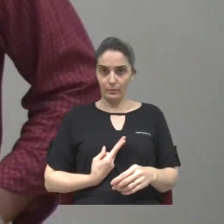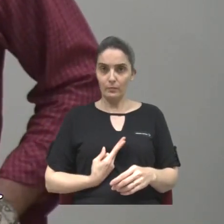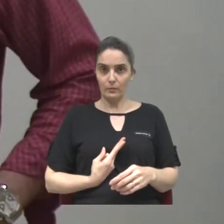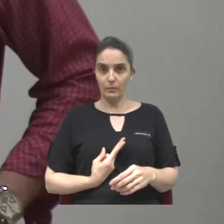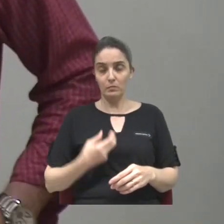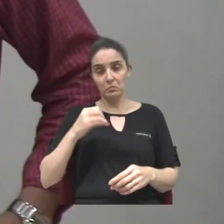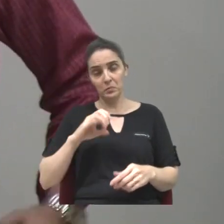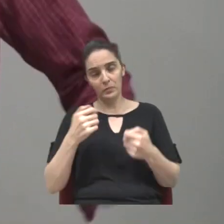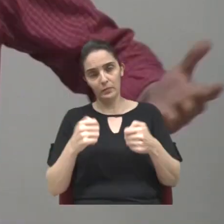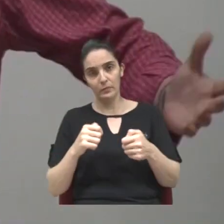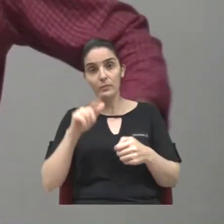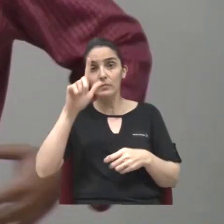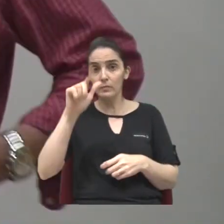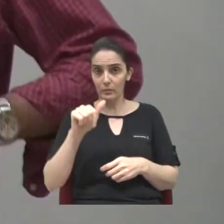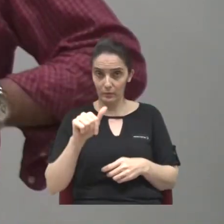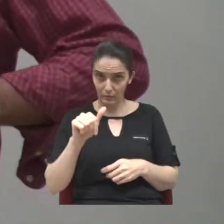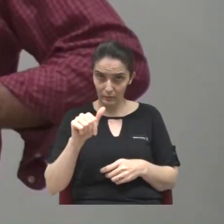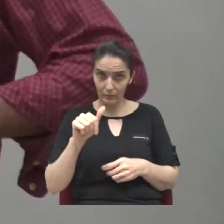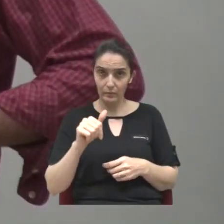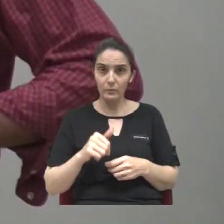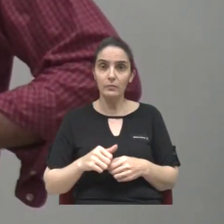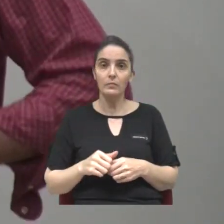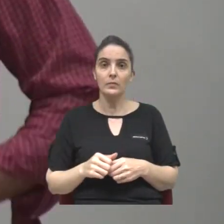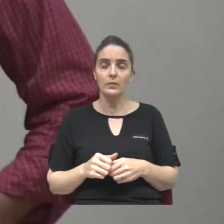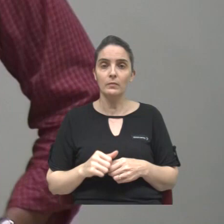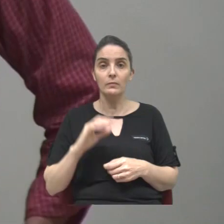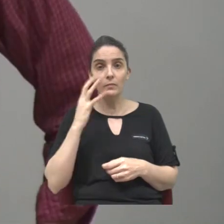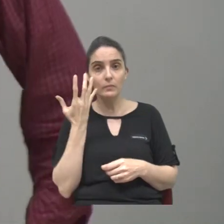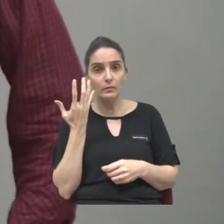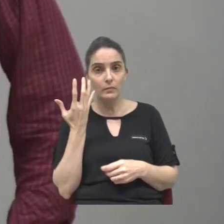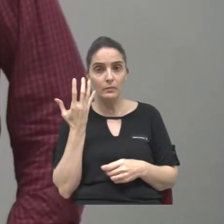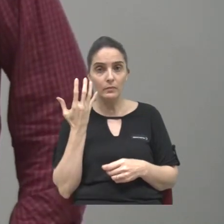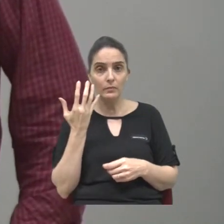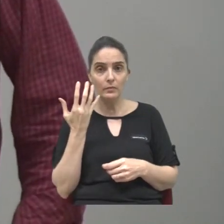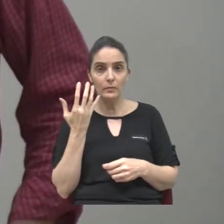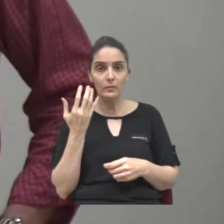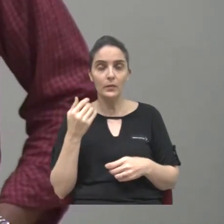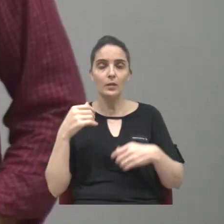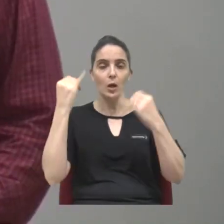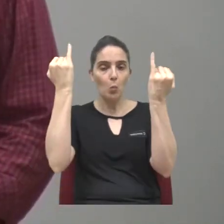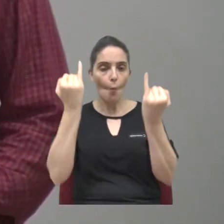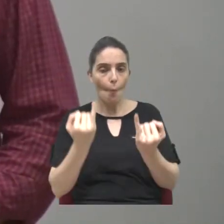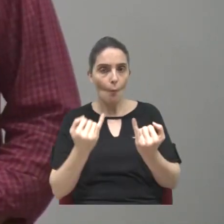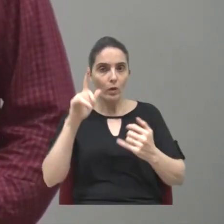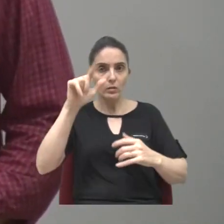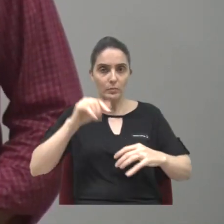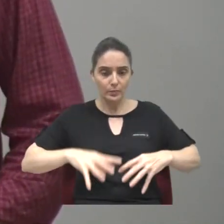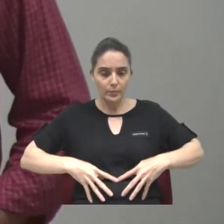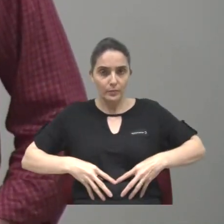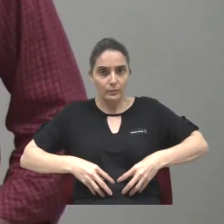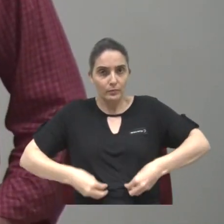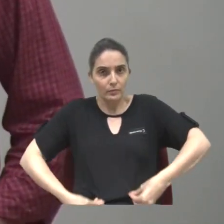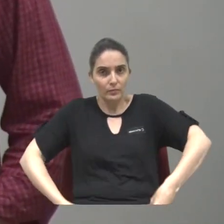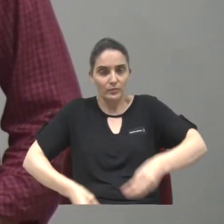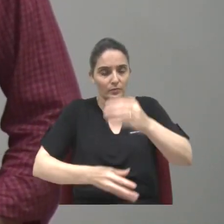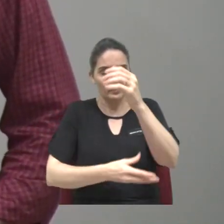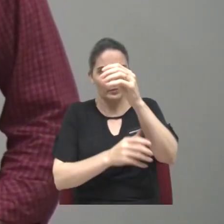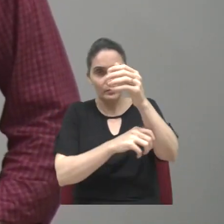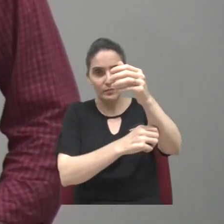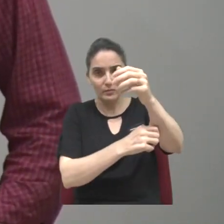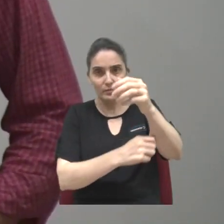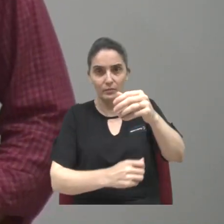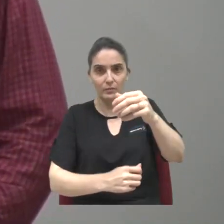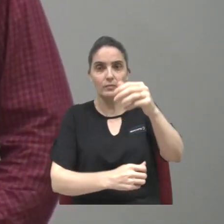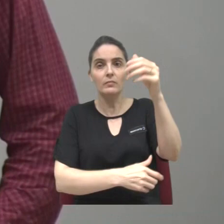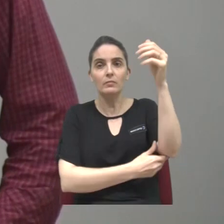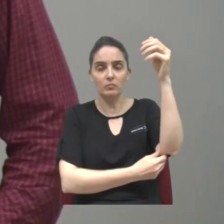tem algo que é inevitável, que chama o abdômen avental. Então essas mulheres têm um excesso de pele, e homens